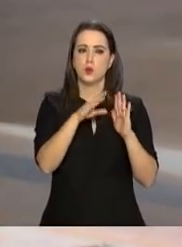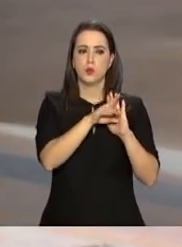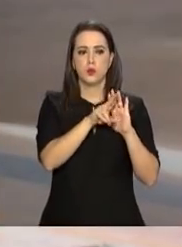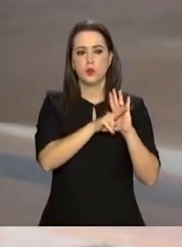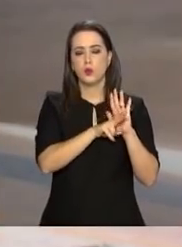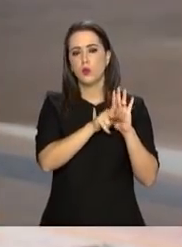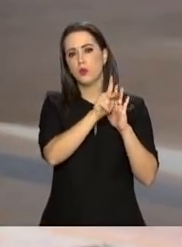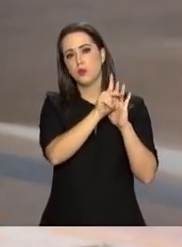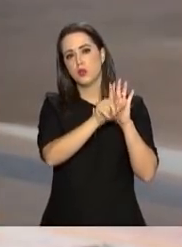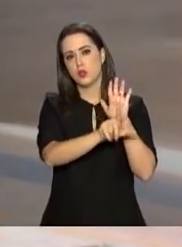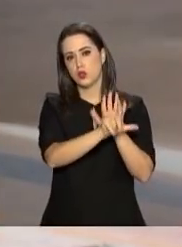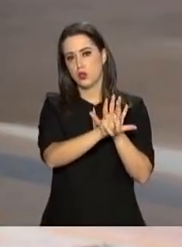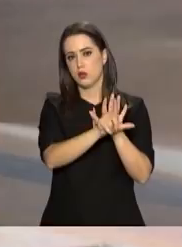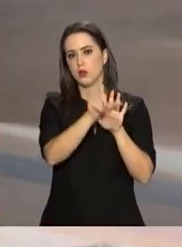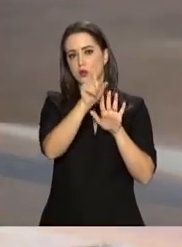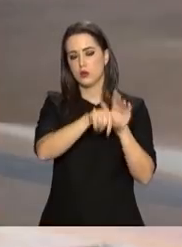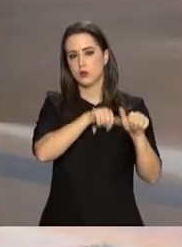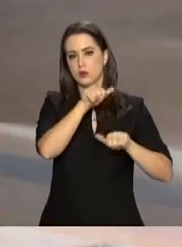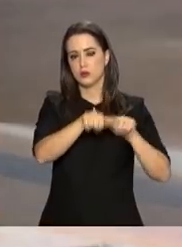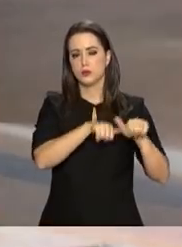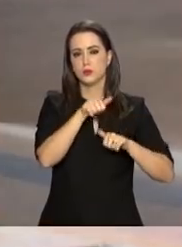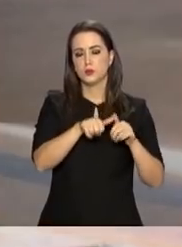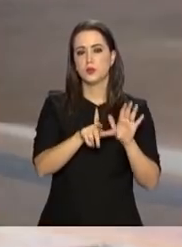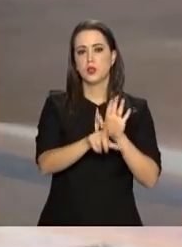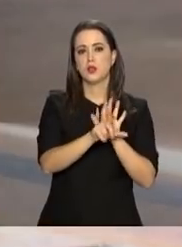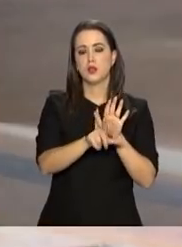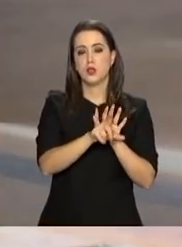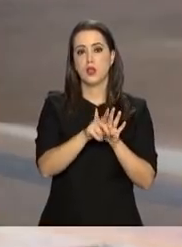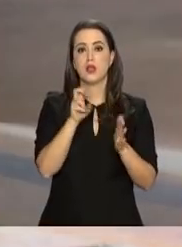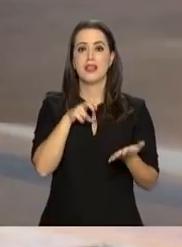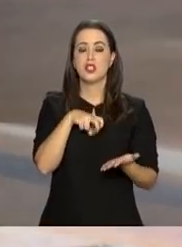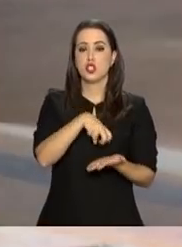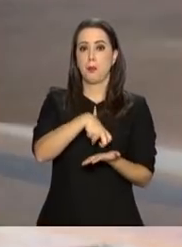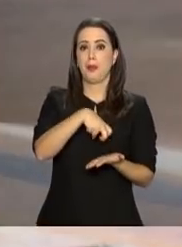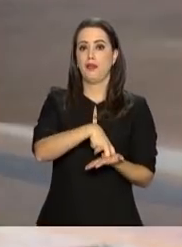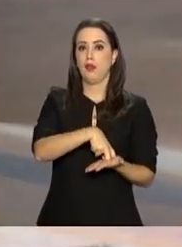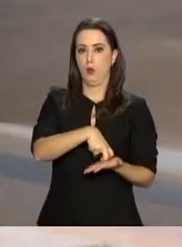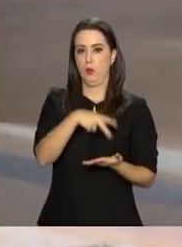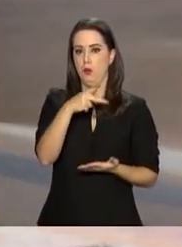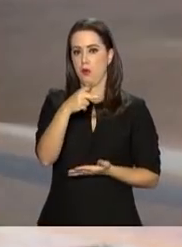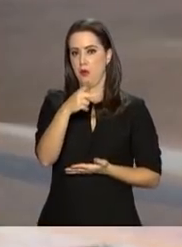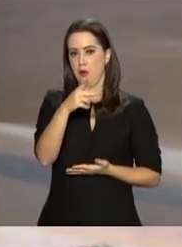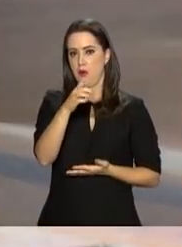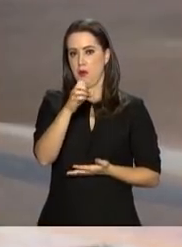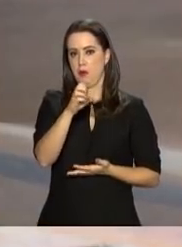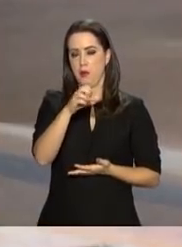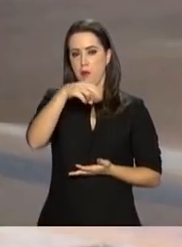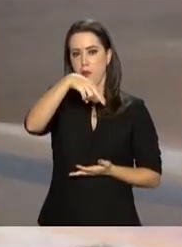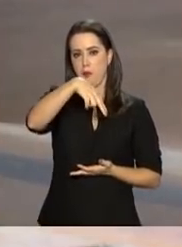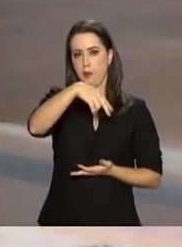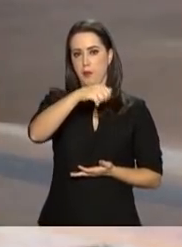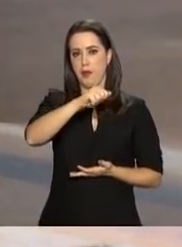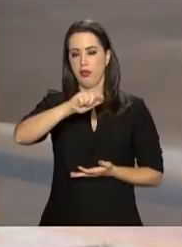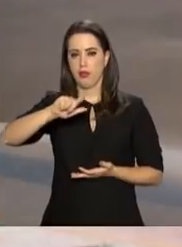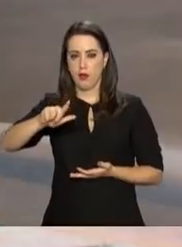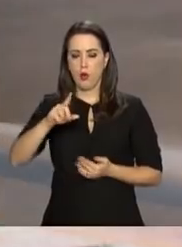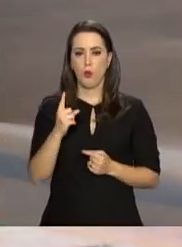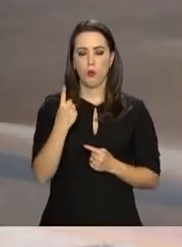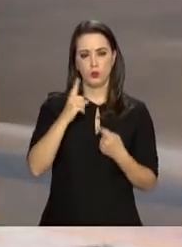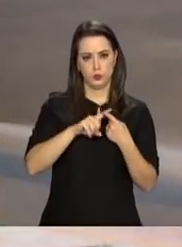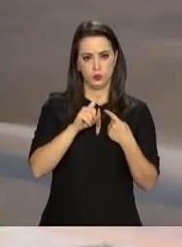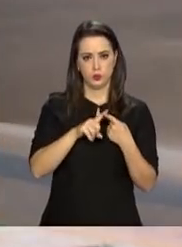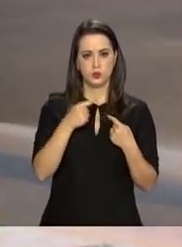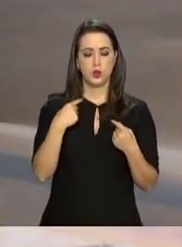Congresso Nacional é um projeto de uma reforma das leis de execução penal são vários itens nesse nessa reforma que constam nessa reforma um deles